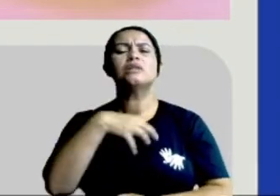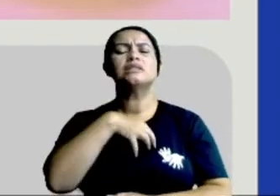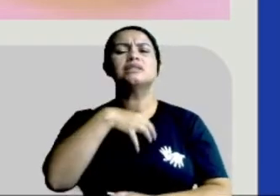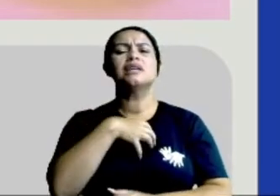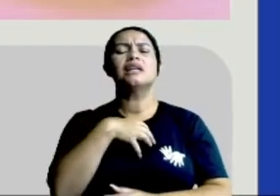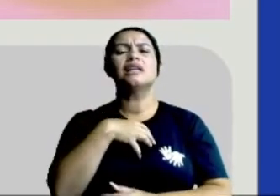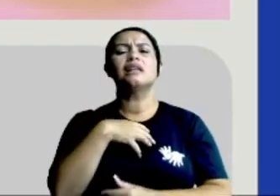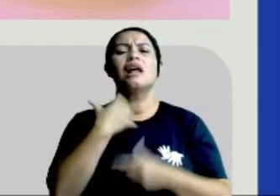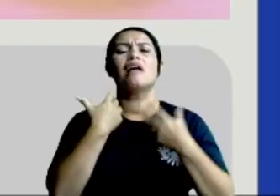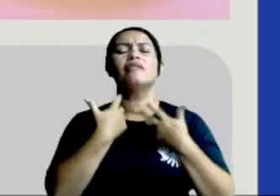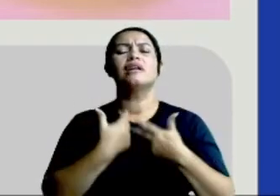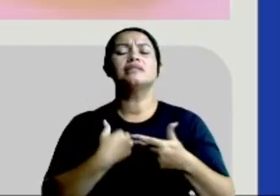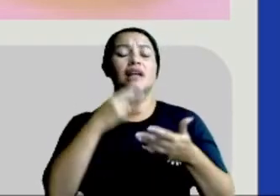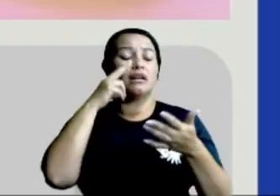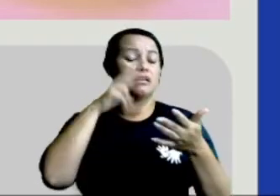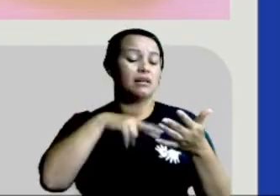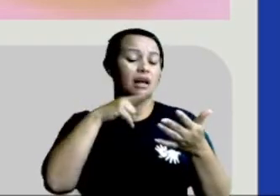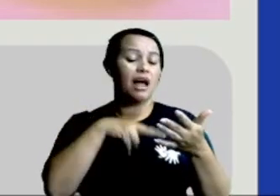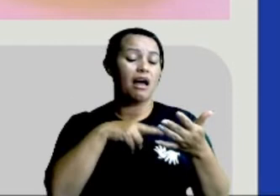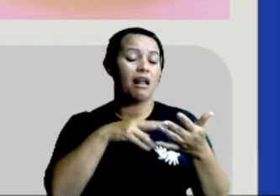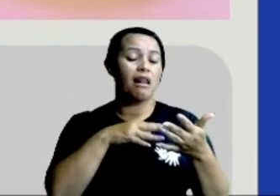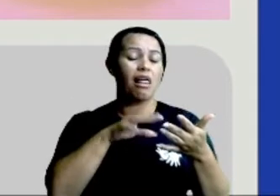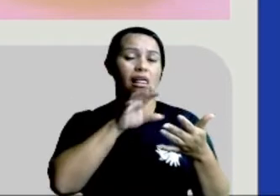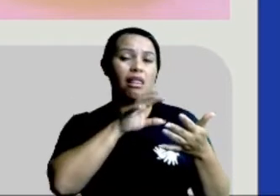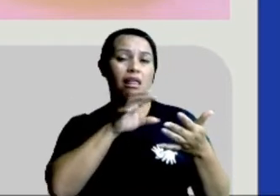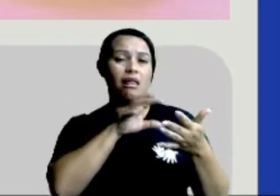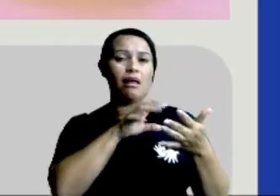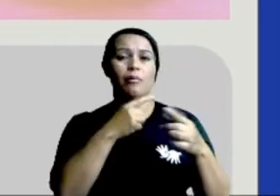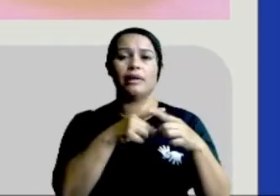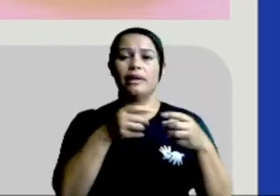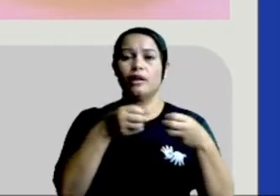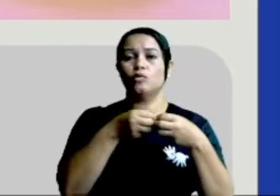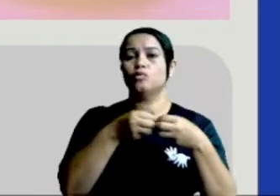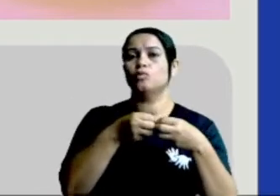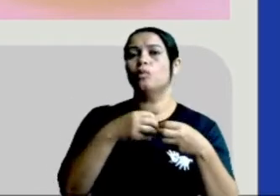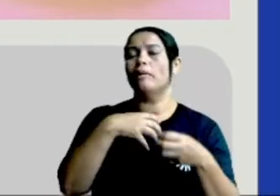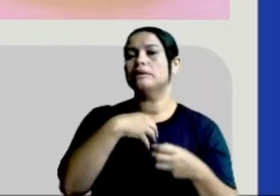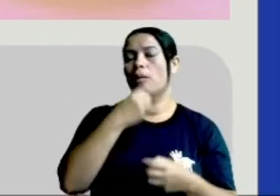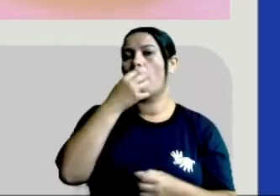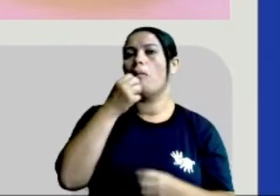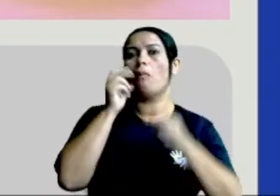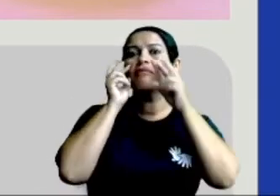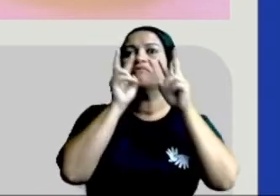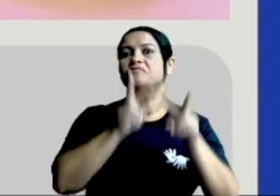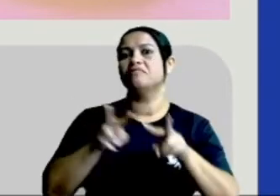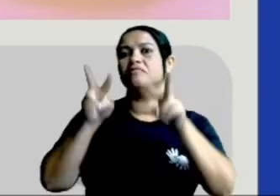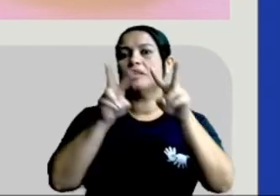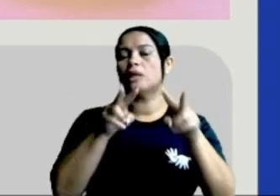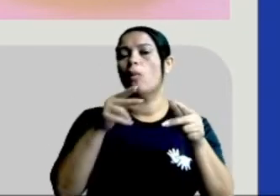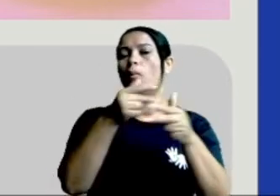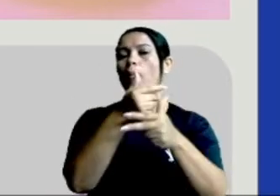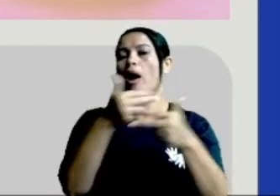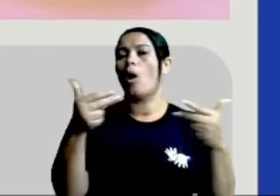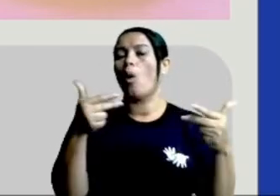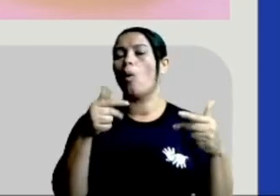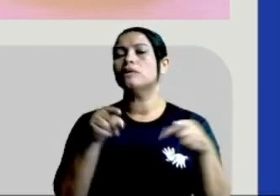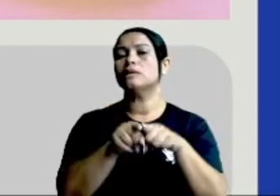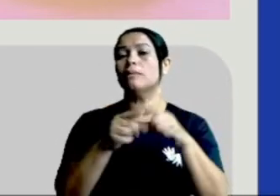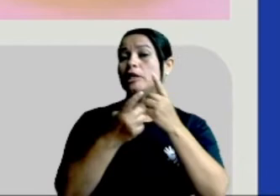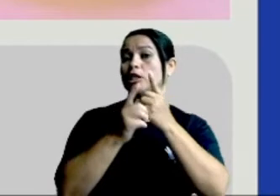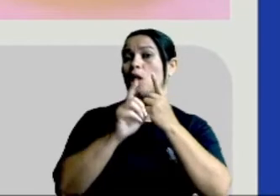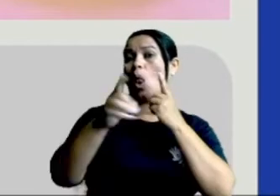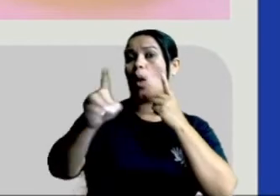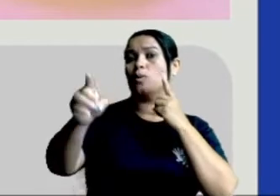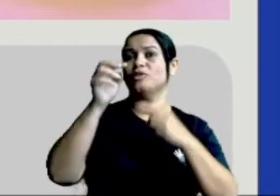dificuldade de ler objetos próximos a elas com letras pequenas. Mas ela possui uma boa visão para objetos a longa